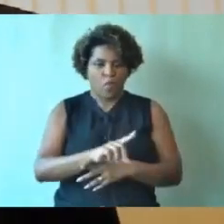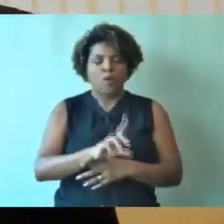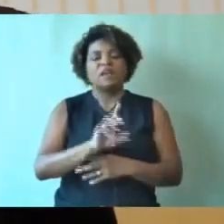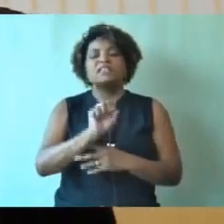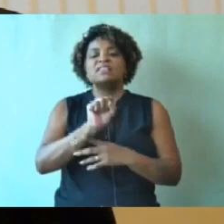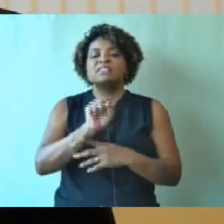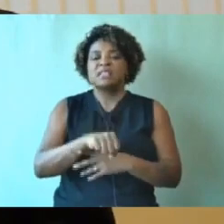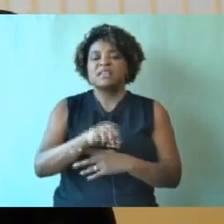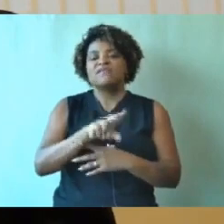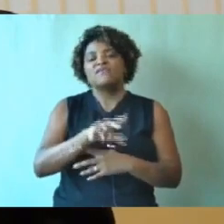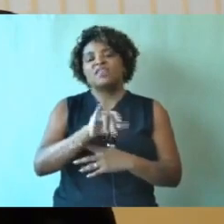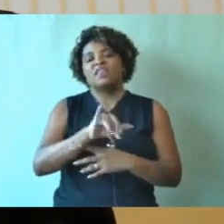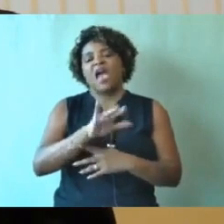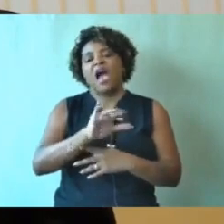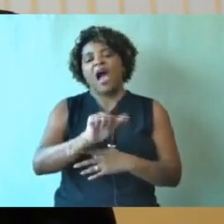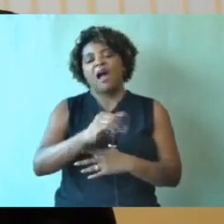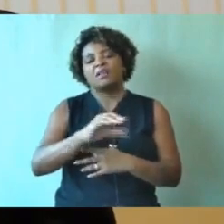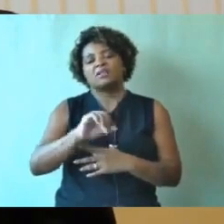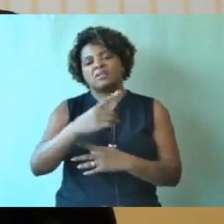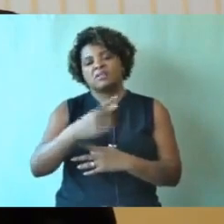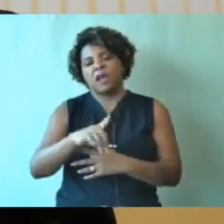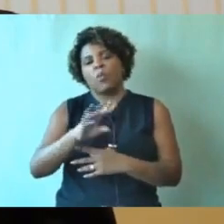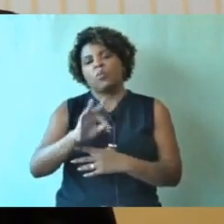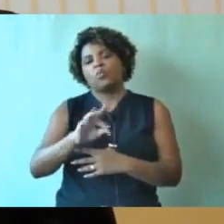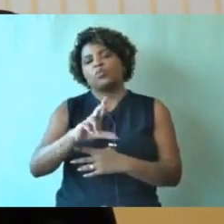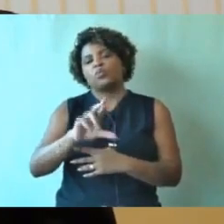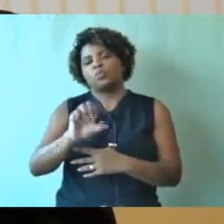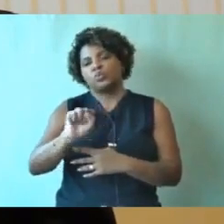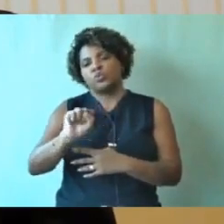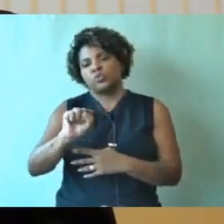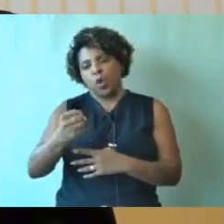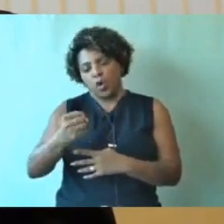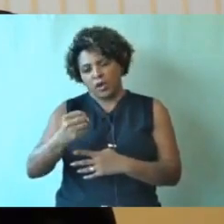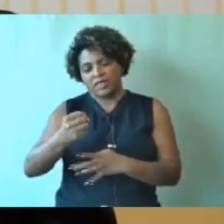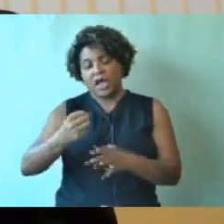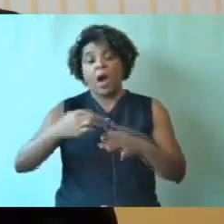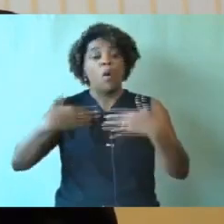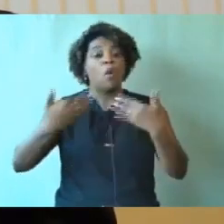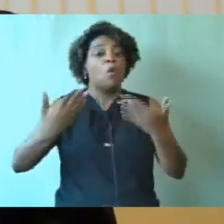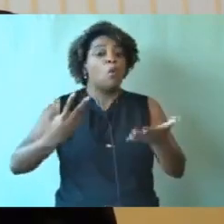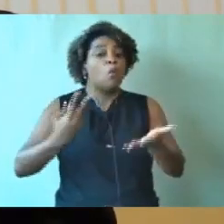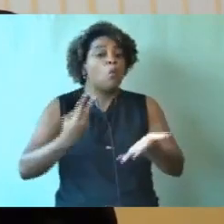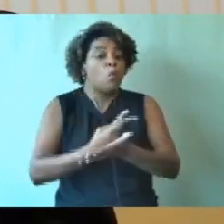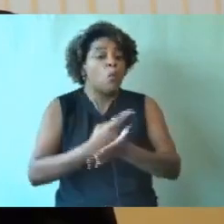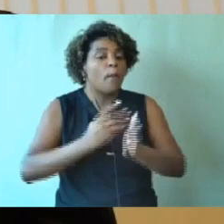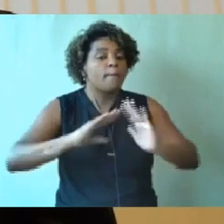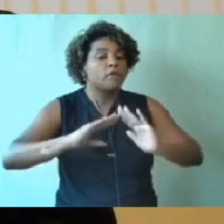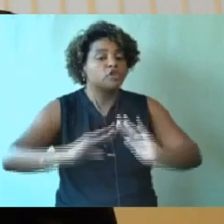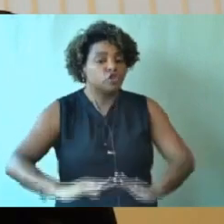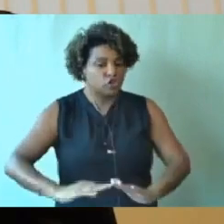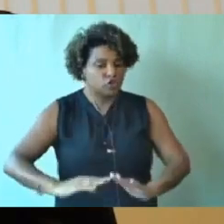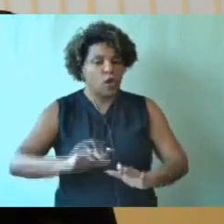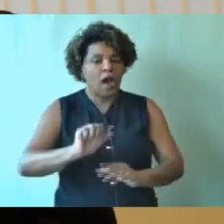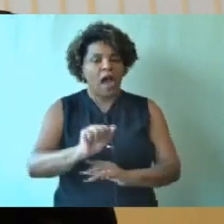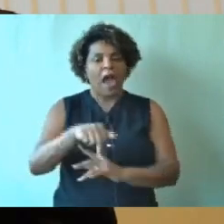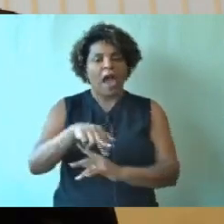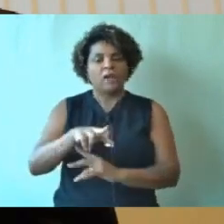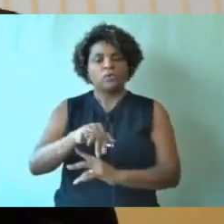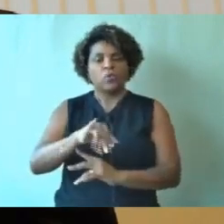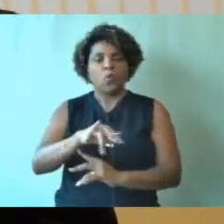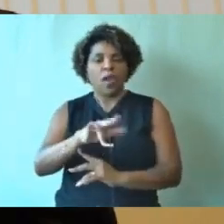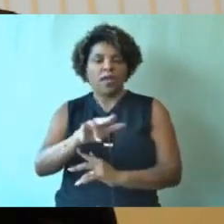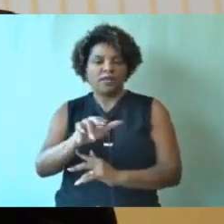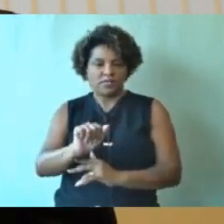aconteceu. Quando veio o pedido de anuência da BH Leste, a constituição da empresa, apesar de ser S.A.,